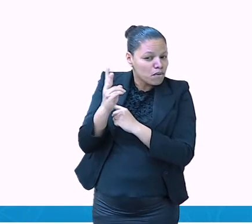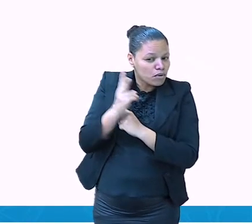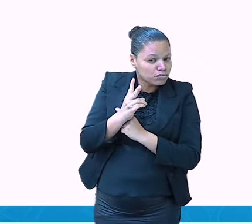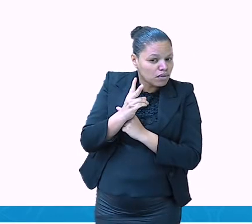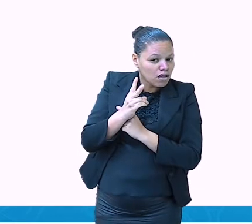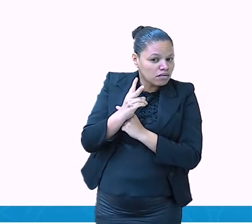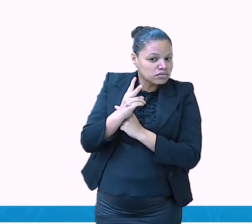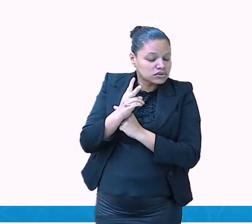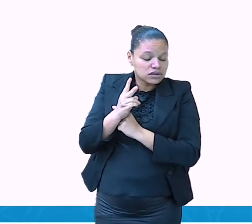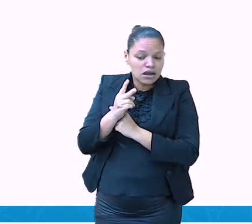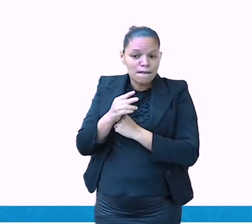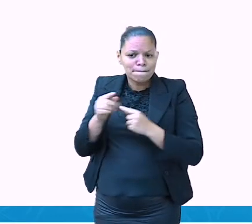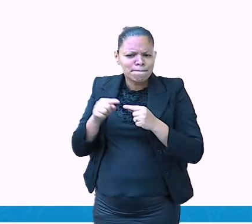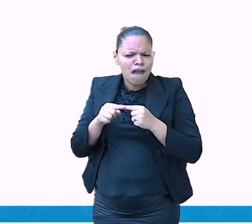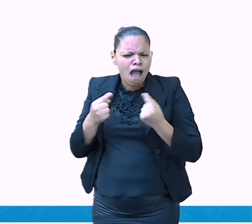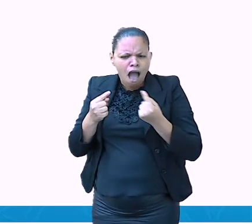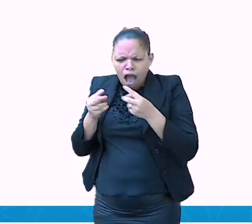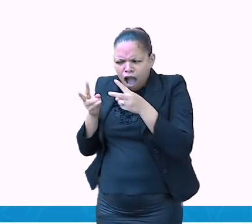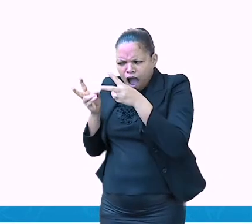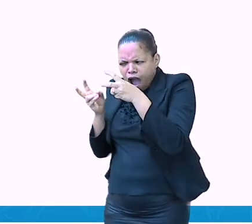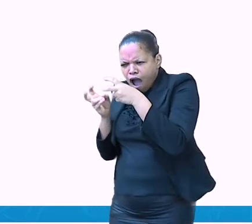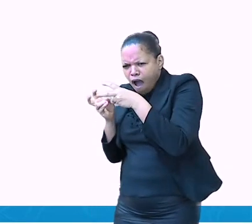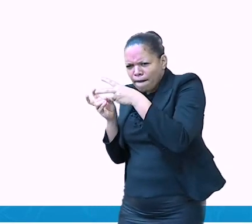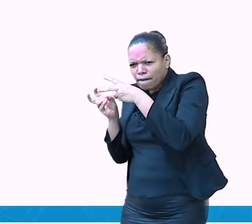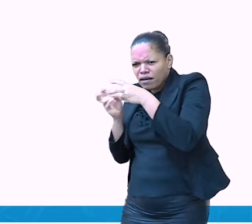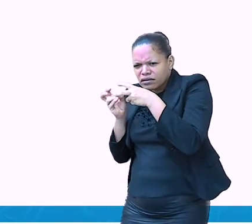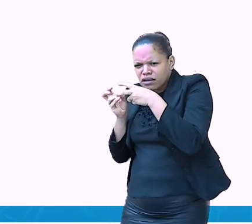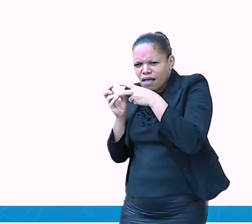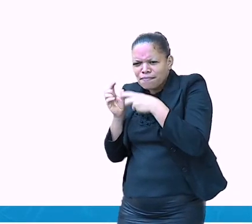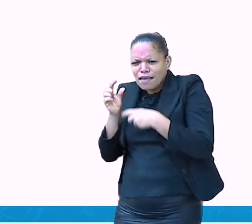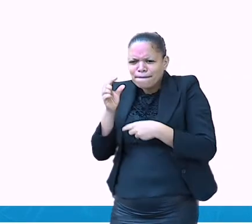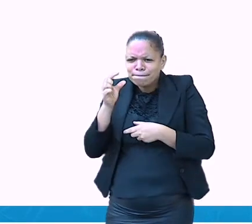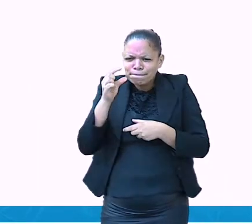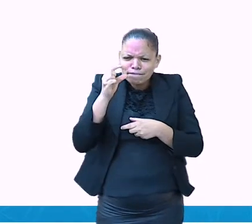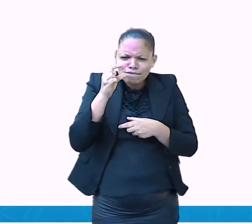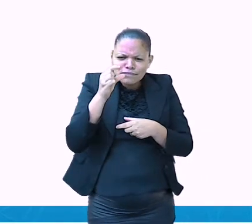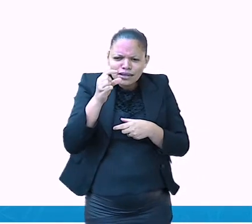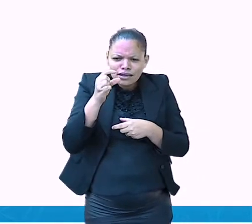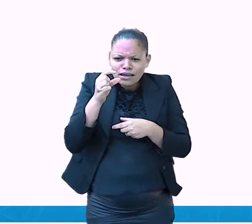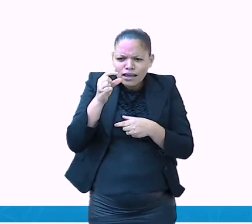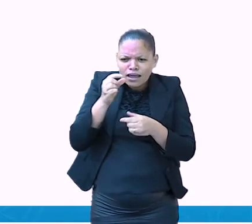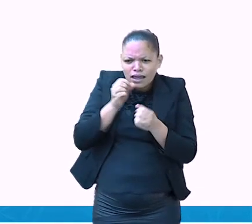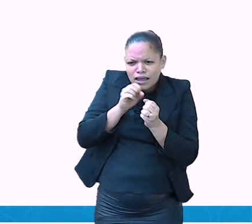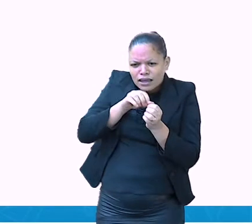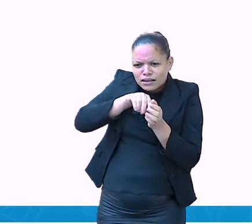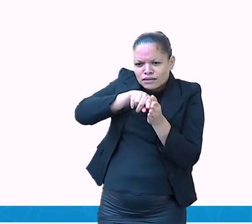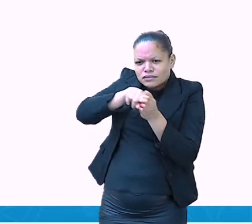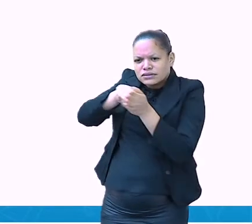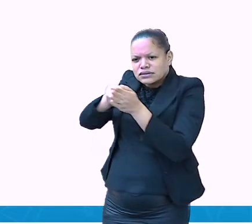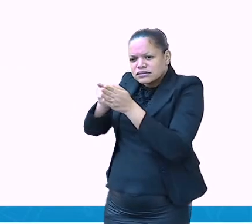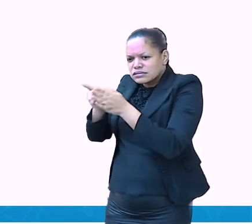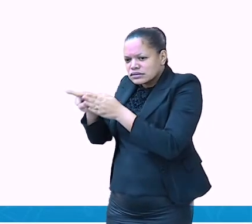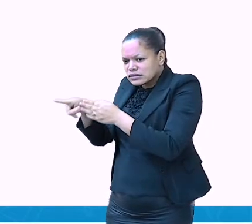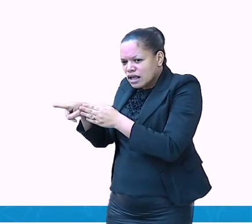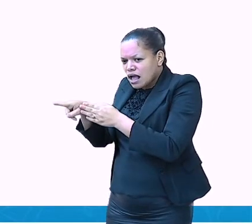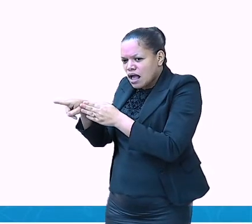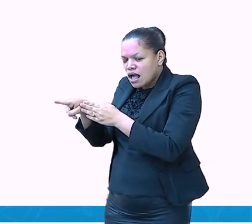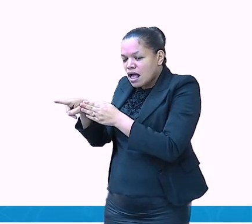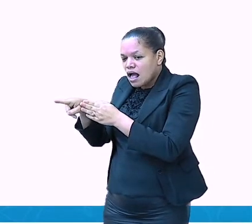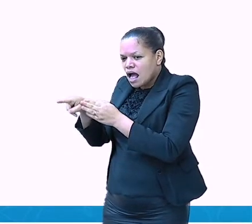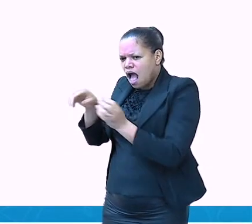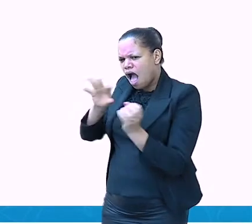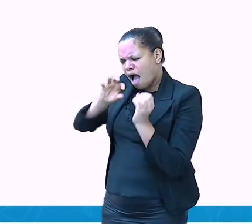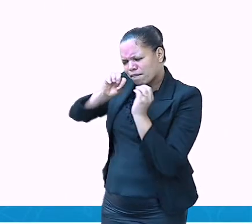percebe que esse exoesqueleto já está muito pequeno para ele sai desse exoesqueleto, ele